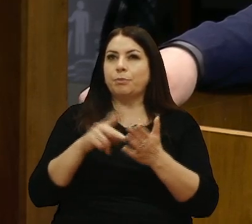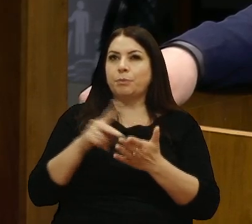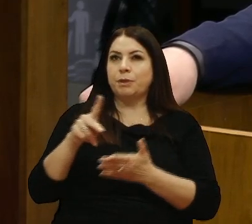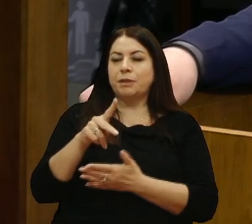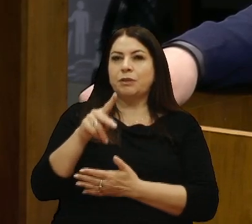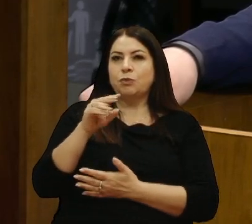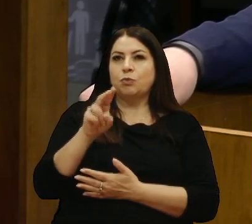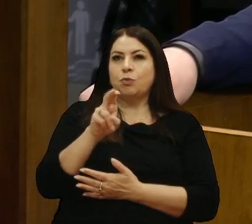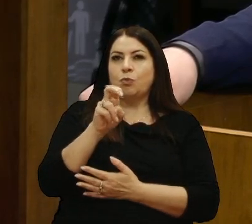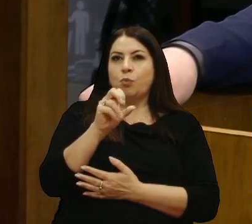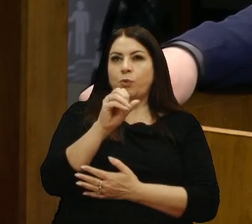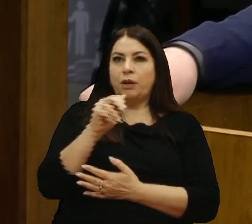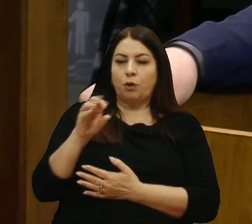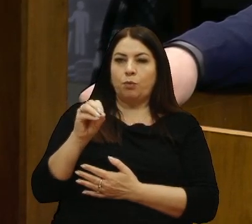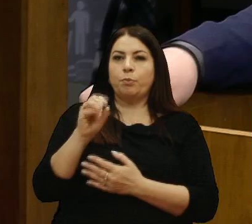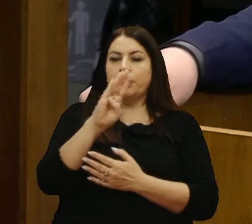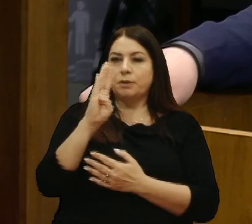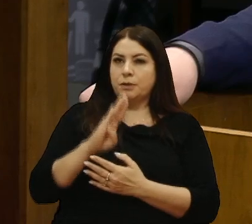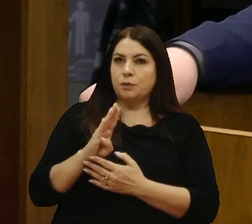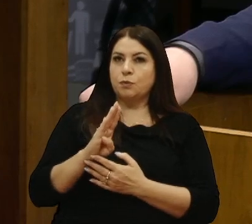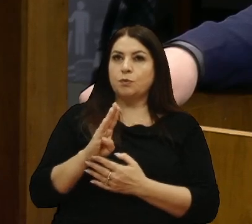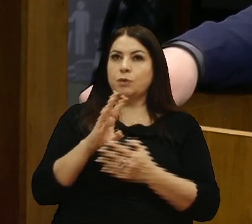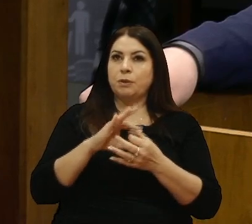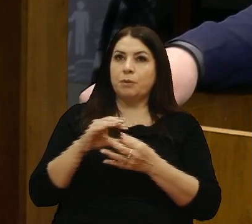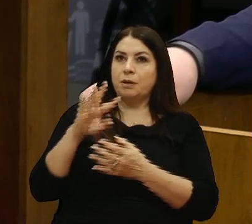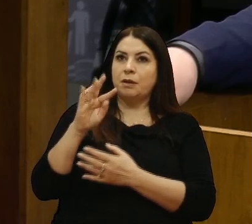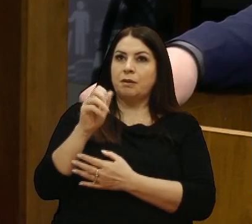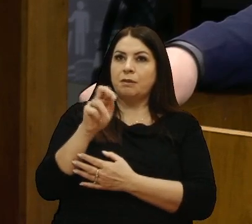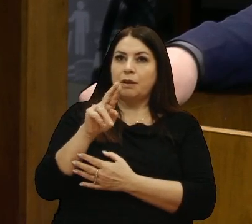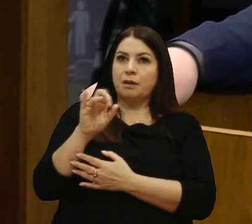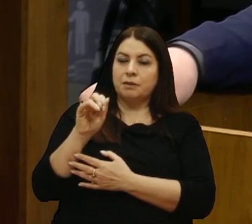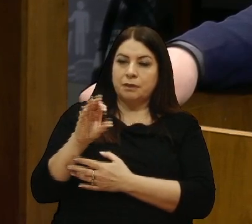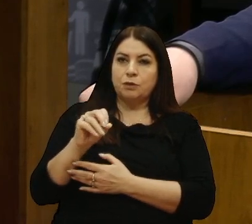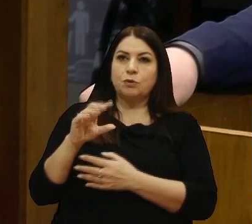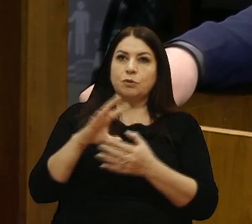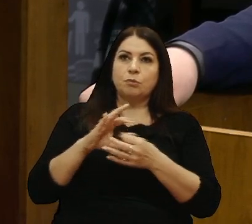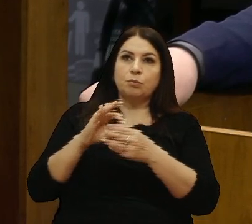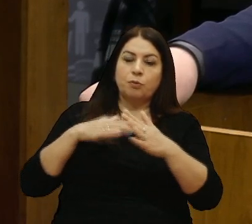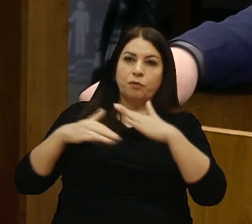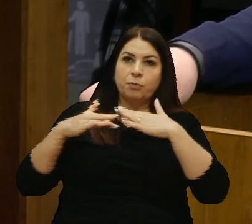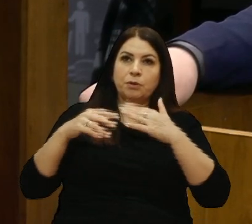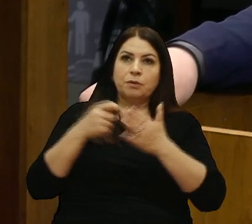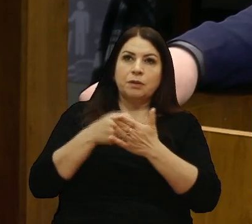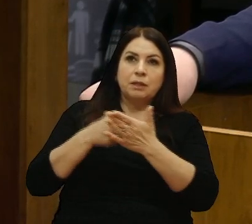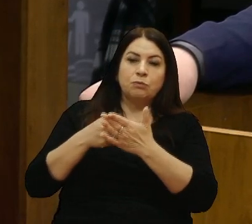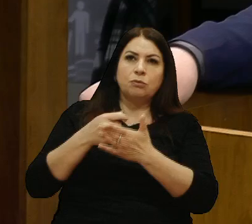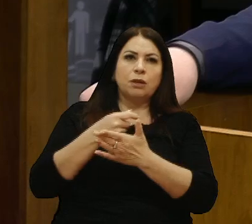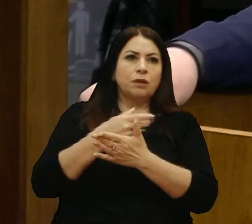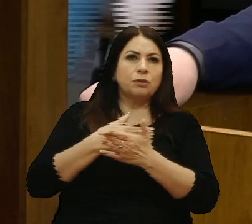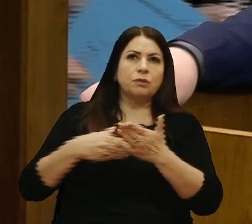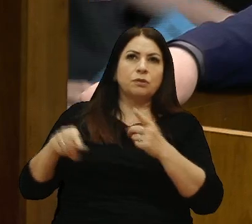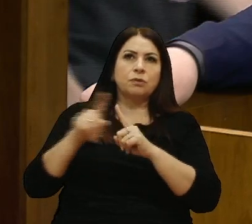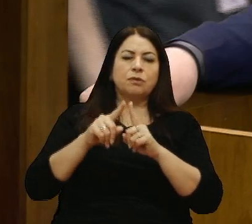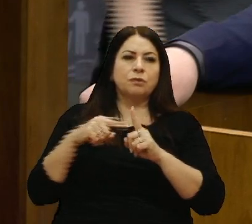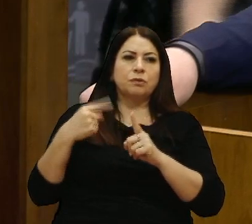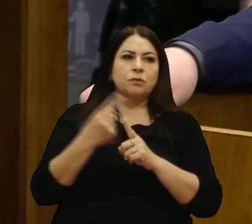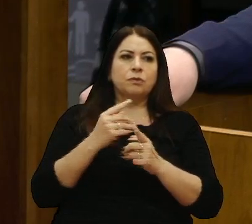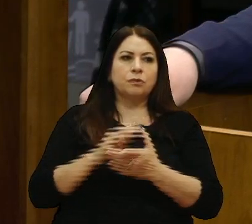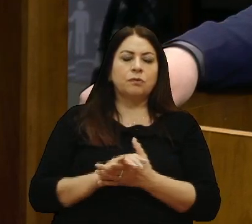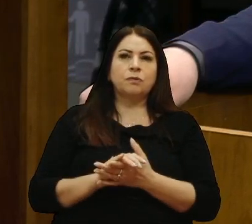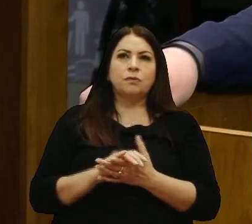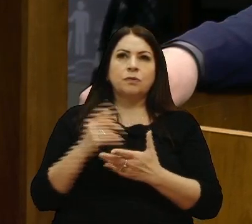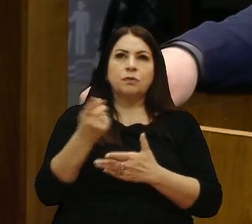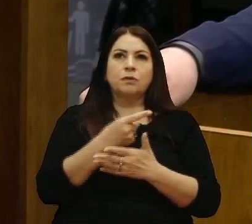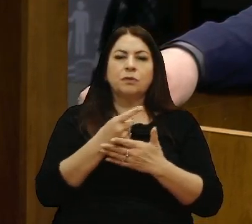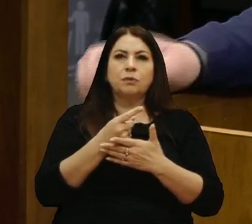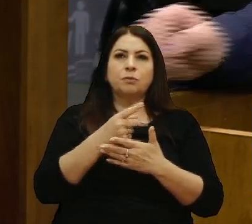Brasil, Antônio Rueda. A união de Tarcísio ao movimento dos políticos foi vista como uma tentativa do governador de se firmar como oposição